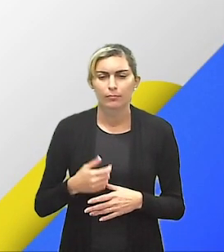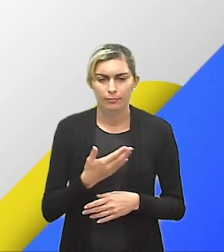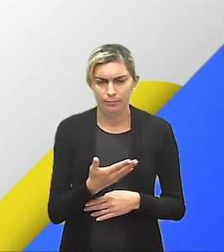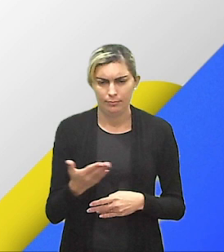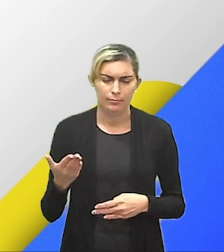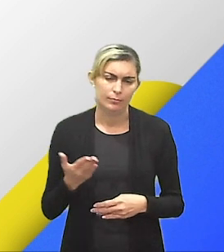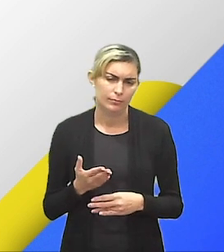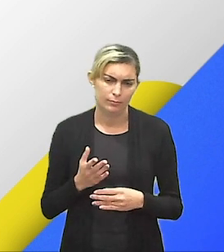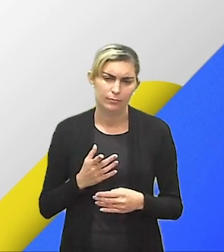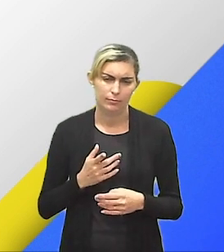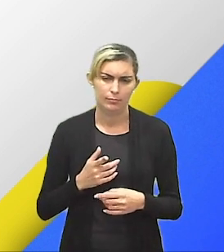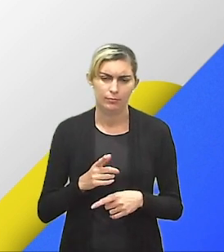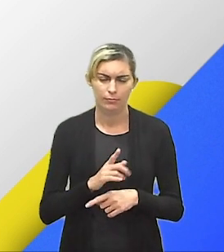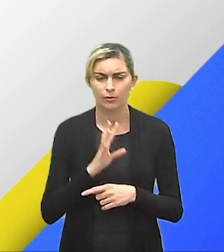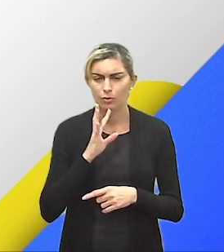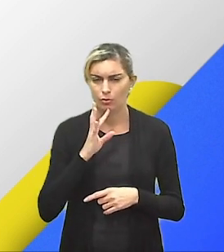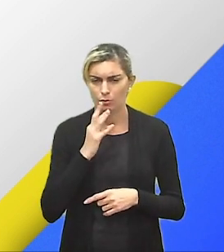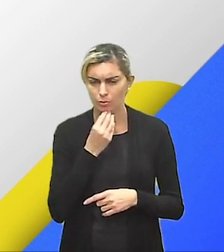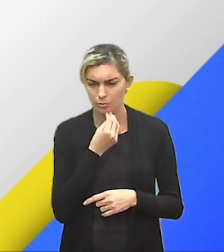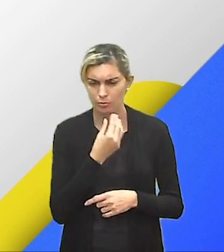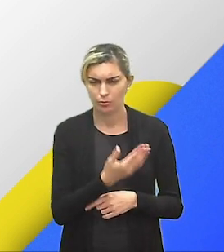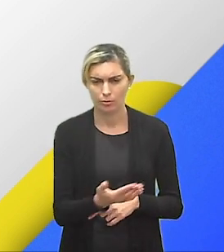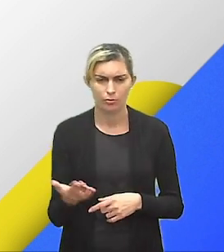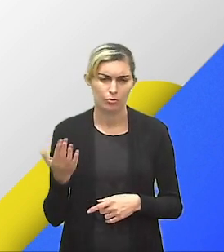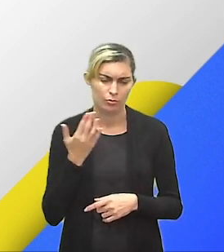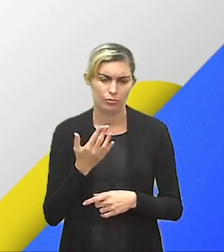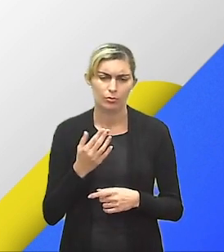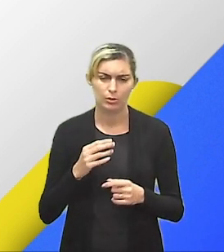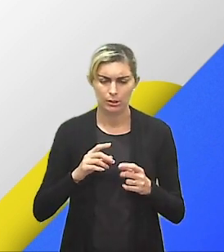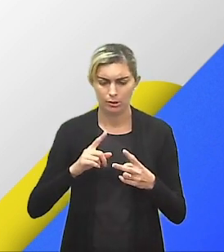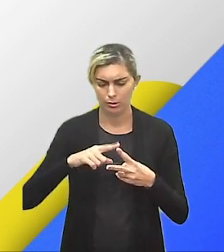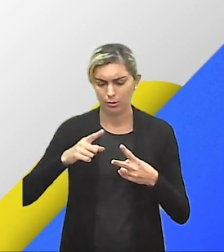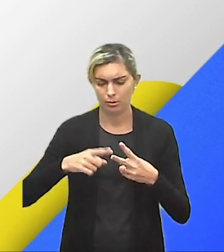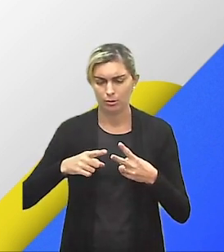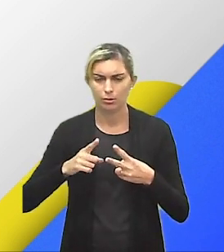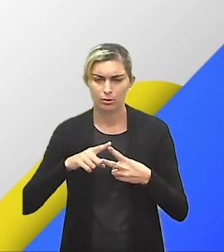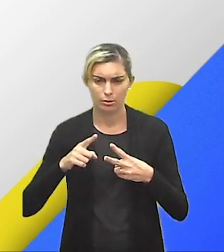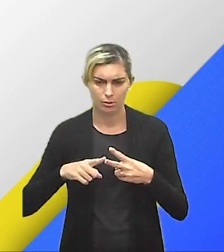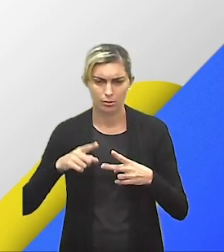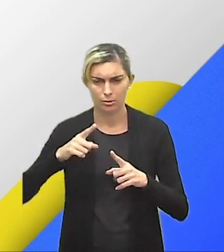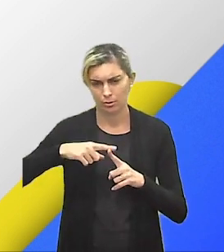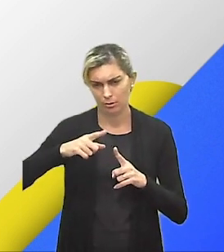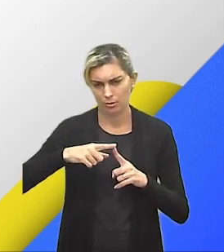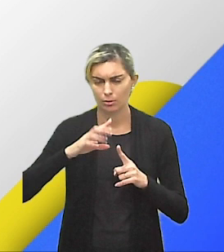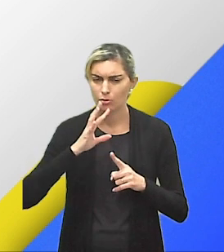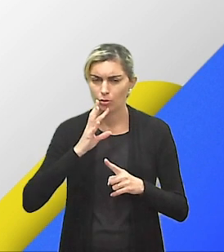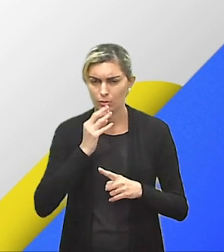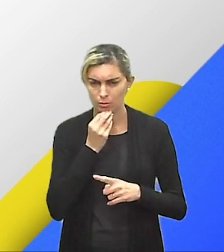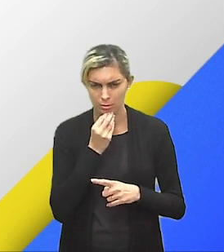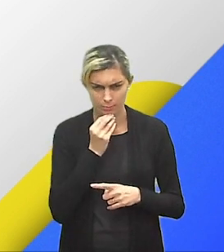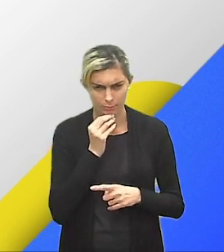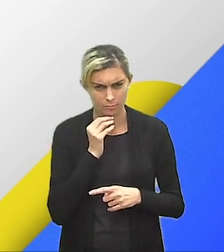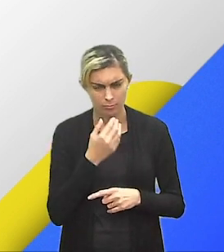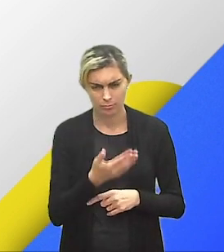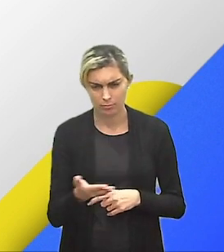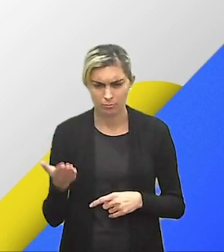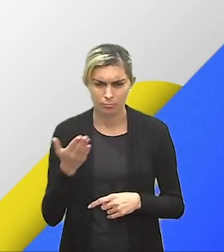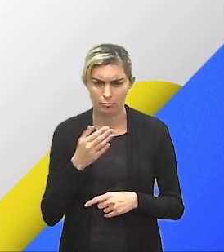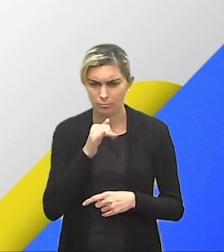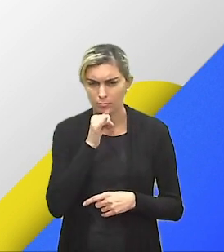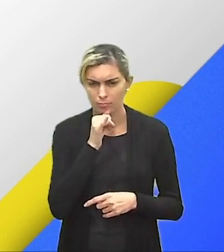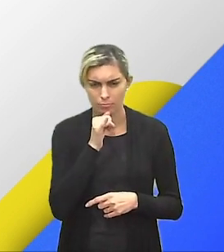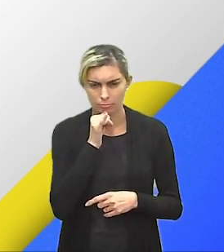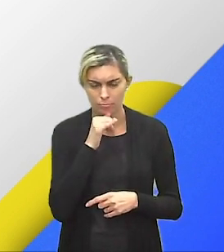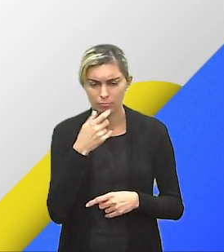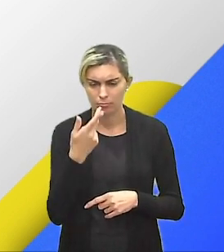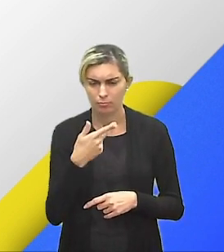A gestão do conhecimento, ela se subdivide em 2 tipos de conhecimento. Que aí, esse conhecimento que nós estamos